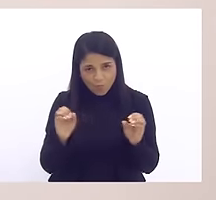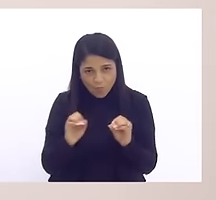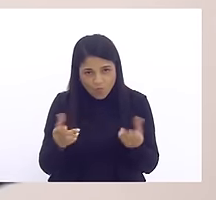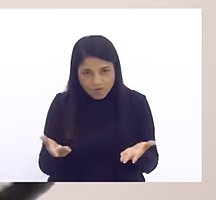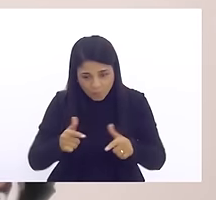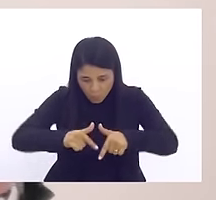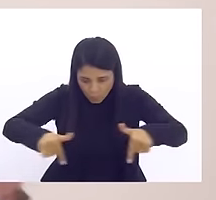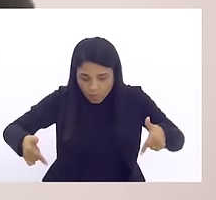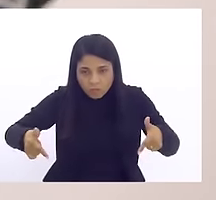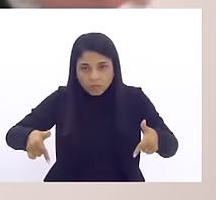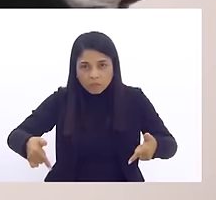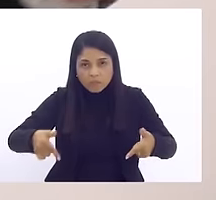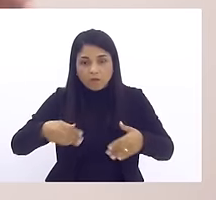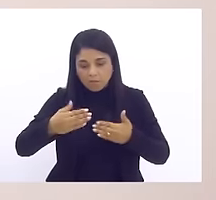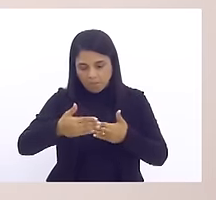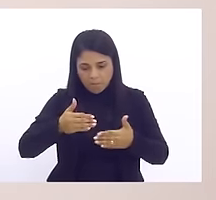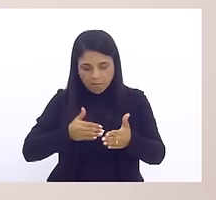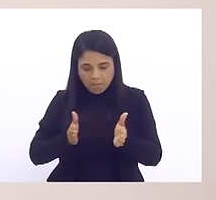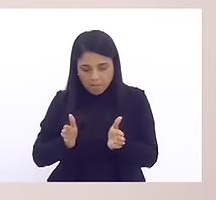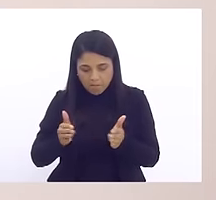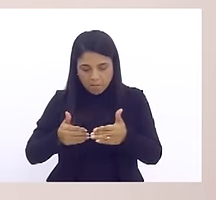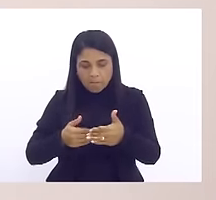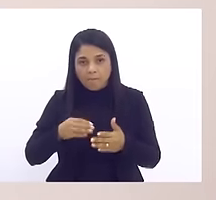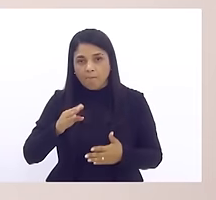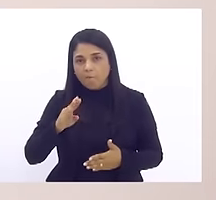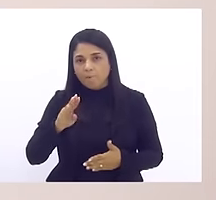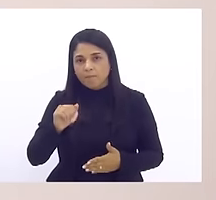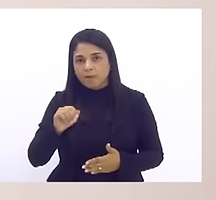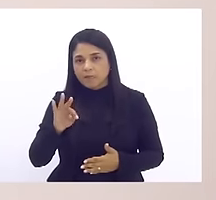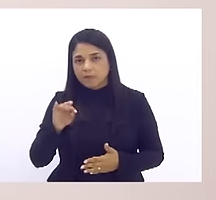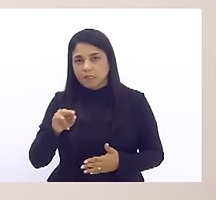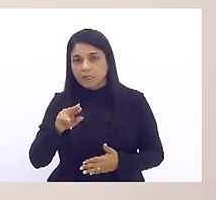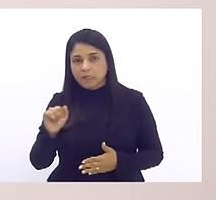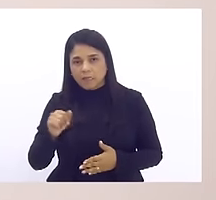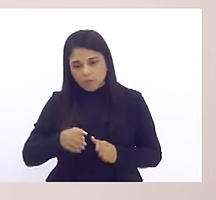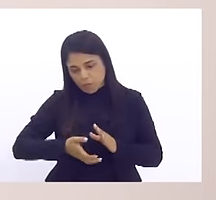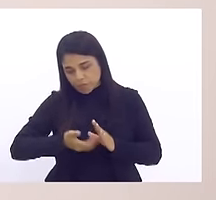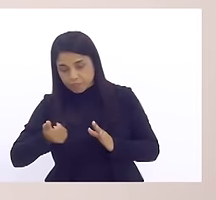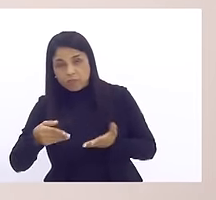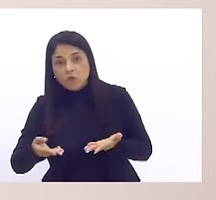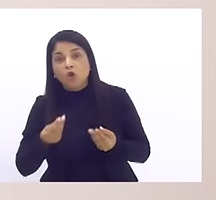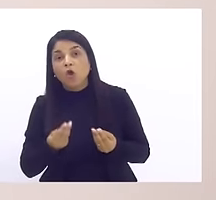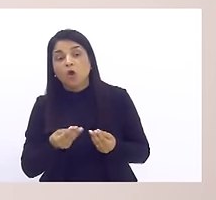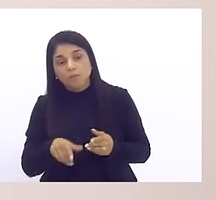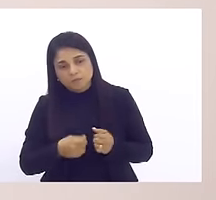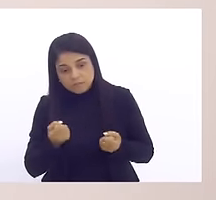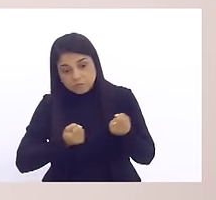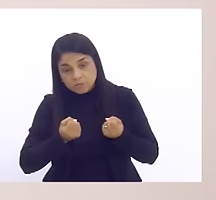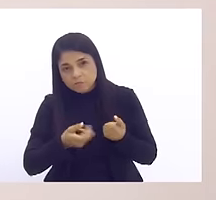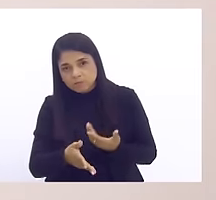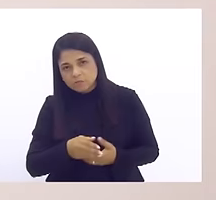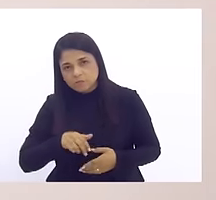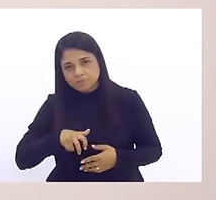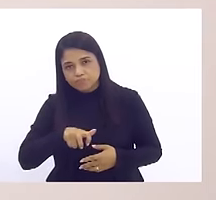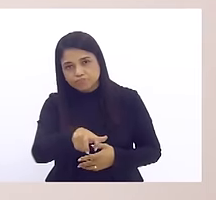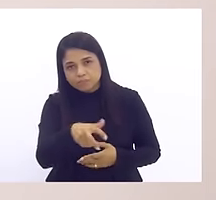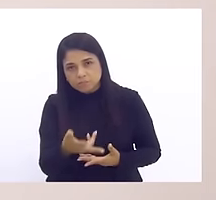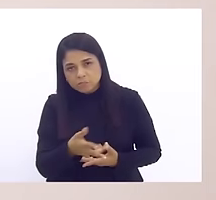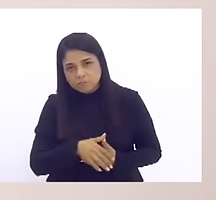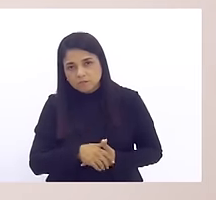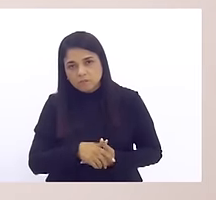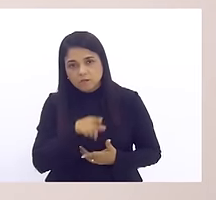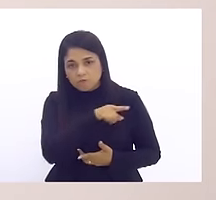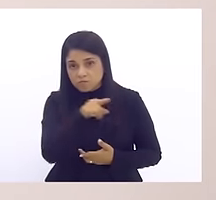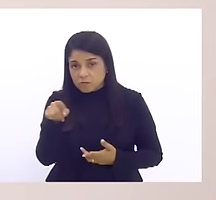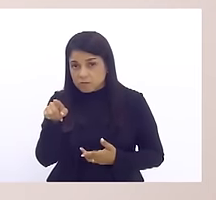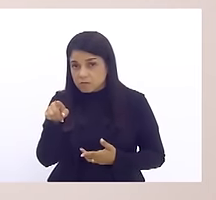sem bateria nem andando e tem carro assim pô vocês estão alimentando o